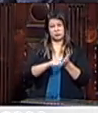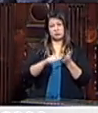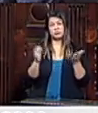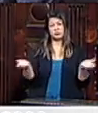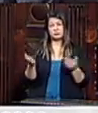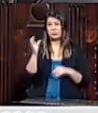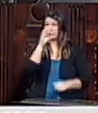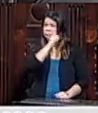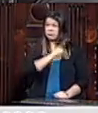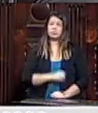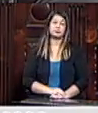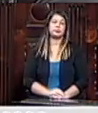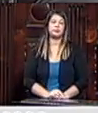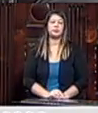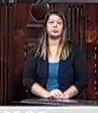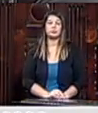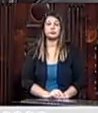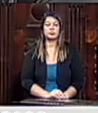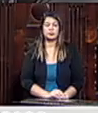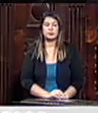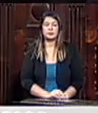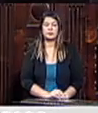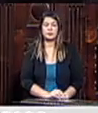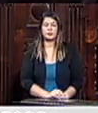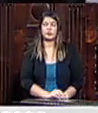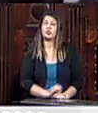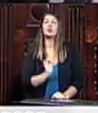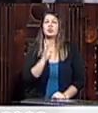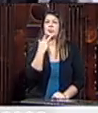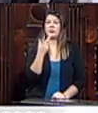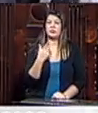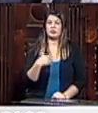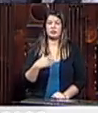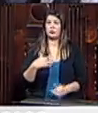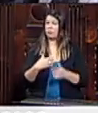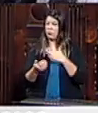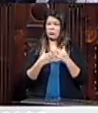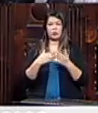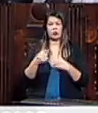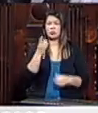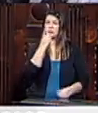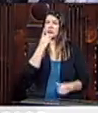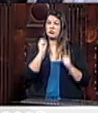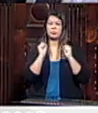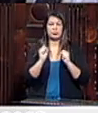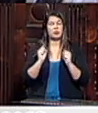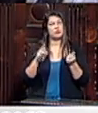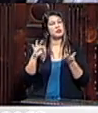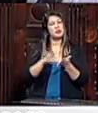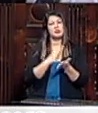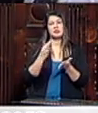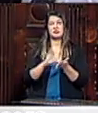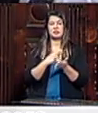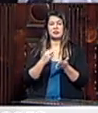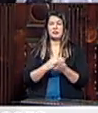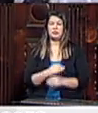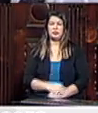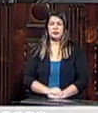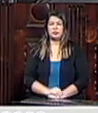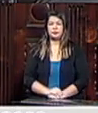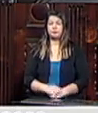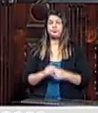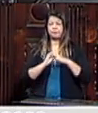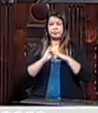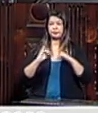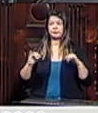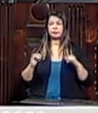possível. Presidente, é só para dizer que está aberto para que qualquer deputado possa assinar e seja autor da proposta.